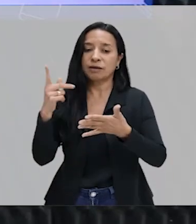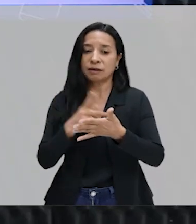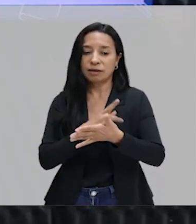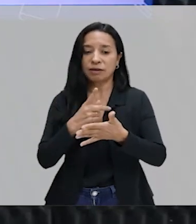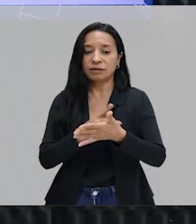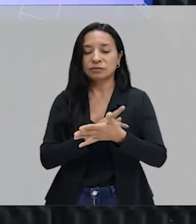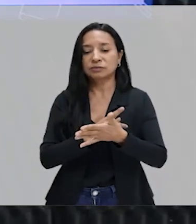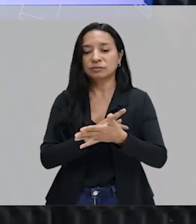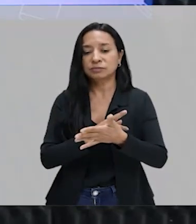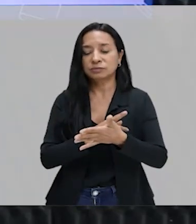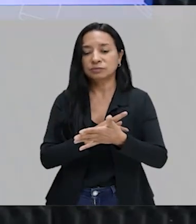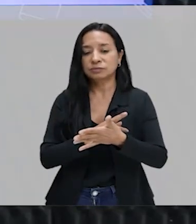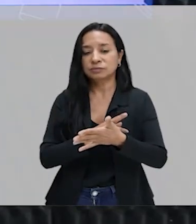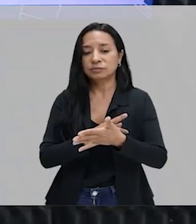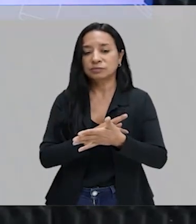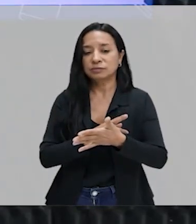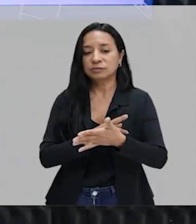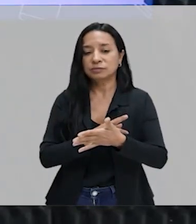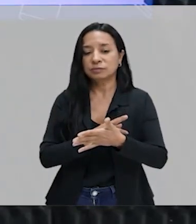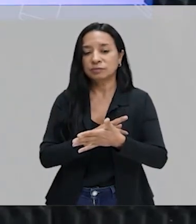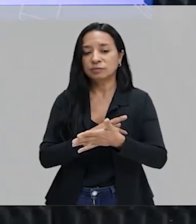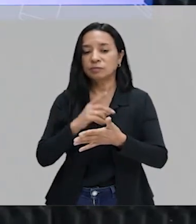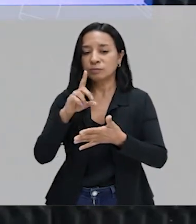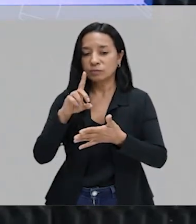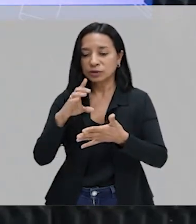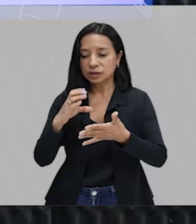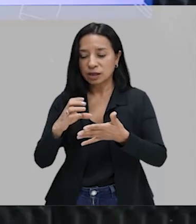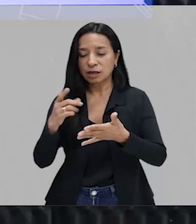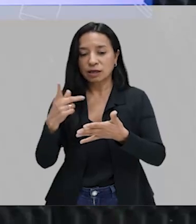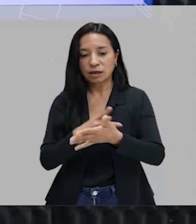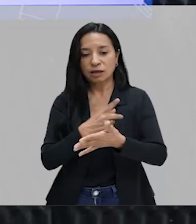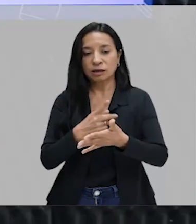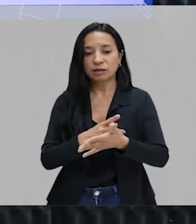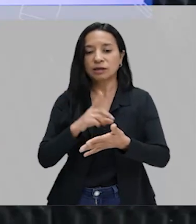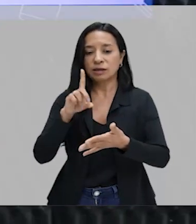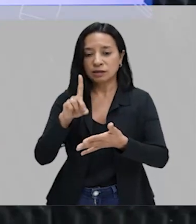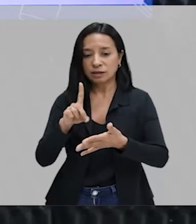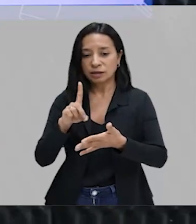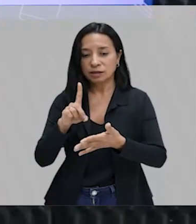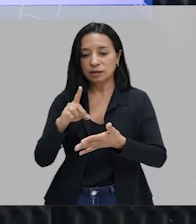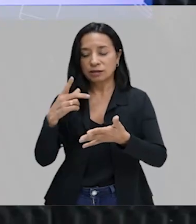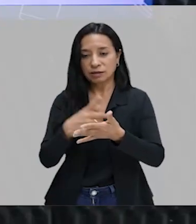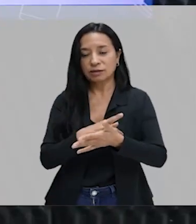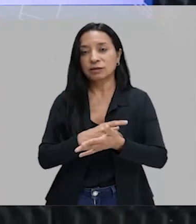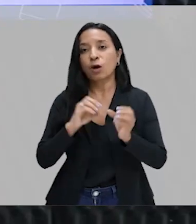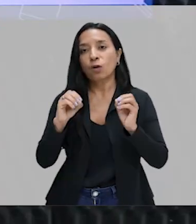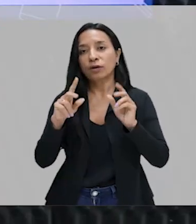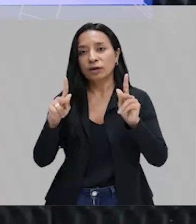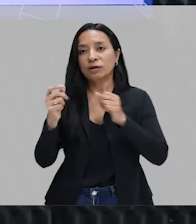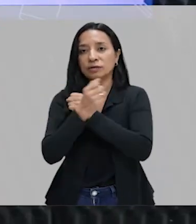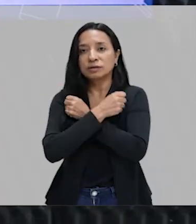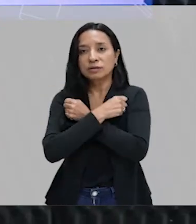Stalin, na União Soviética. Bem-estar social, é o reflexo do New Deal. Ok, galerinha?